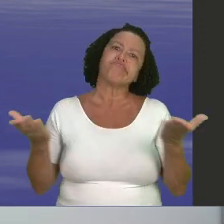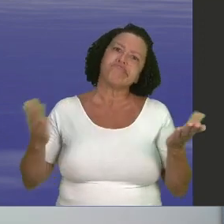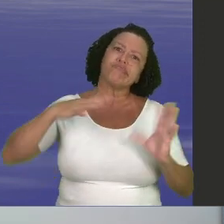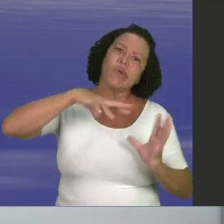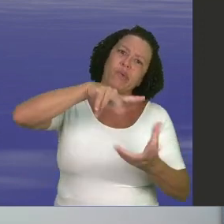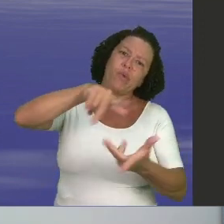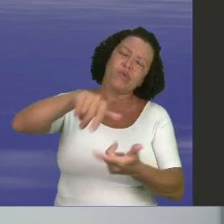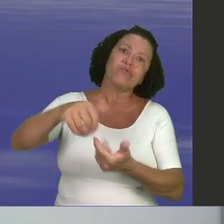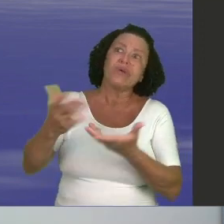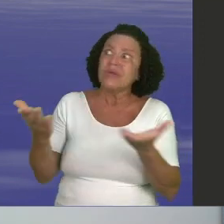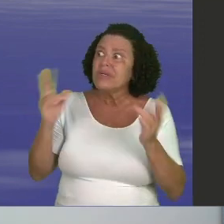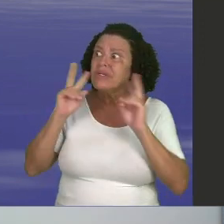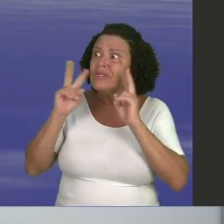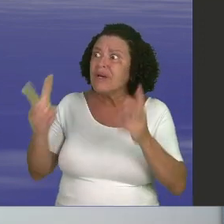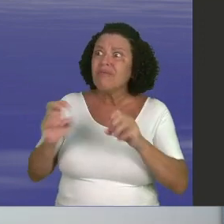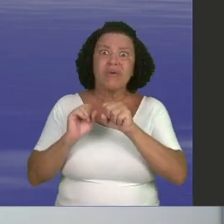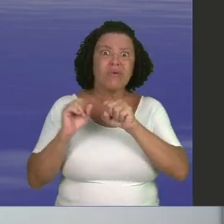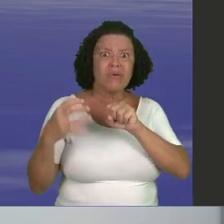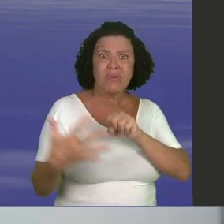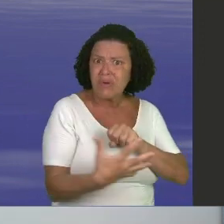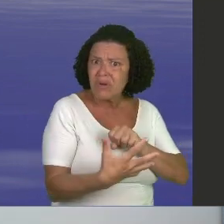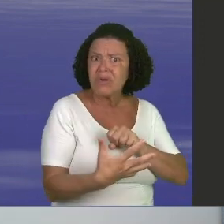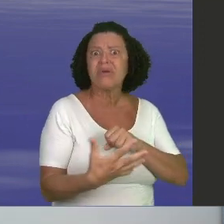mundo, coronavírus,